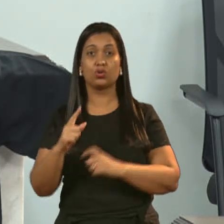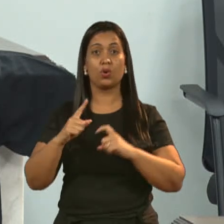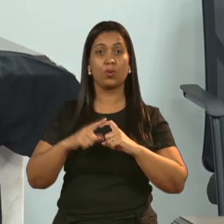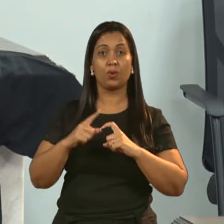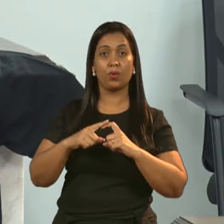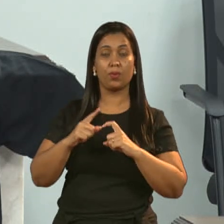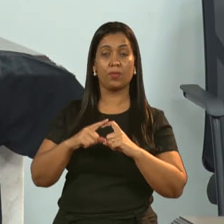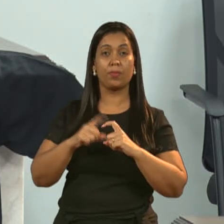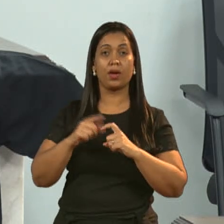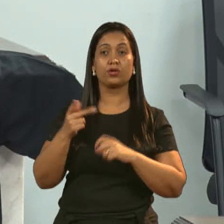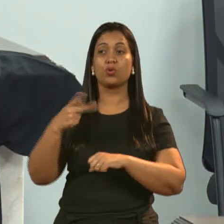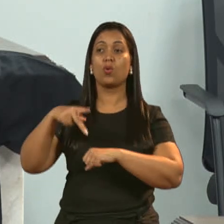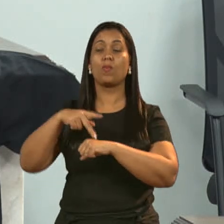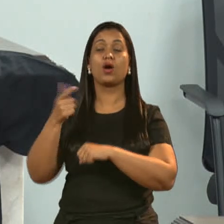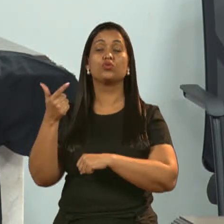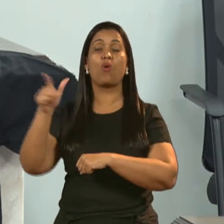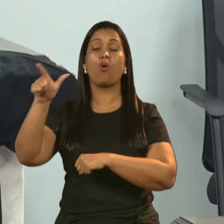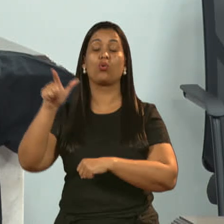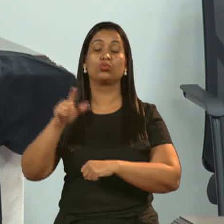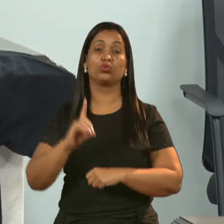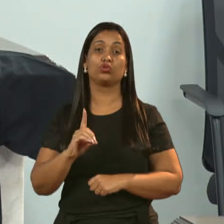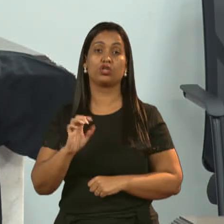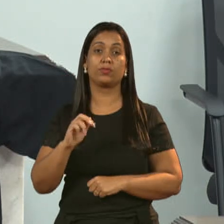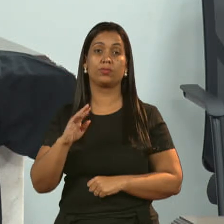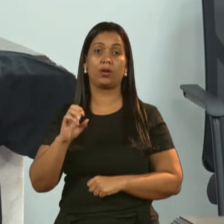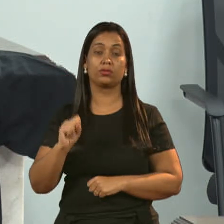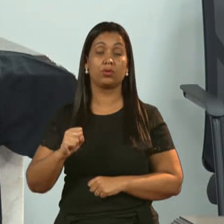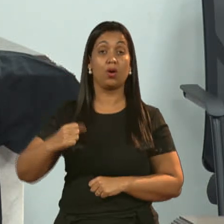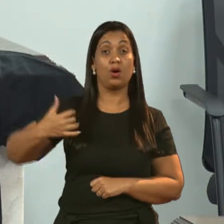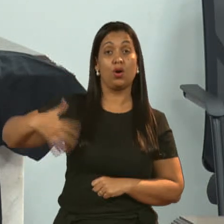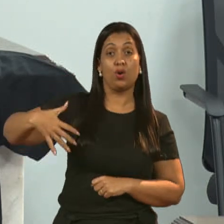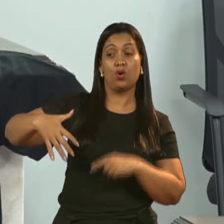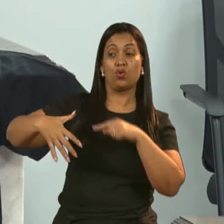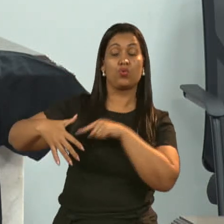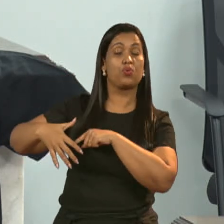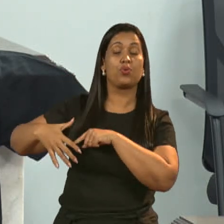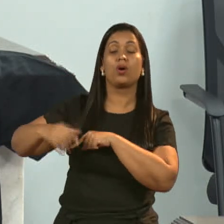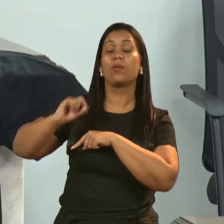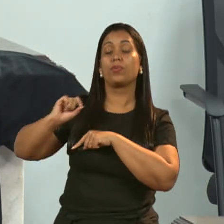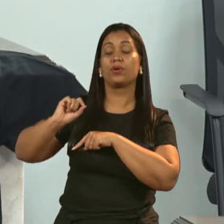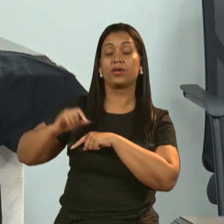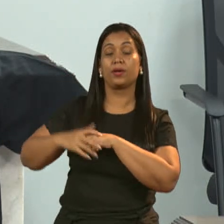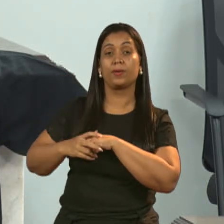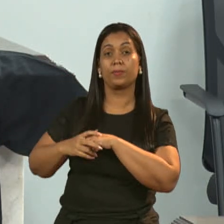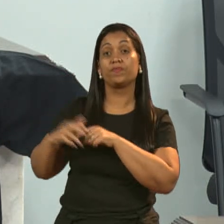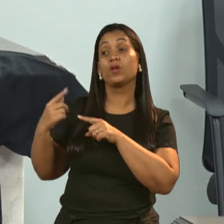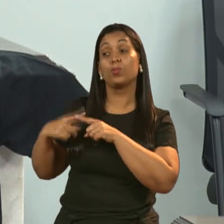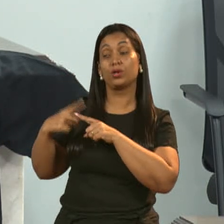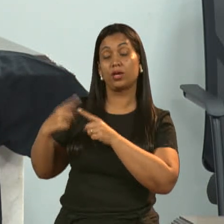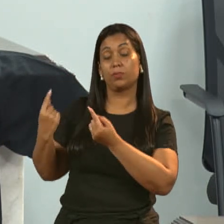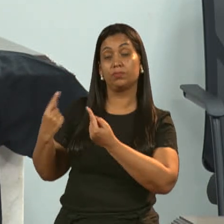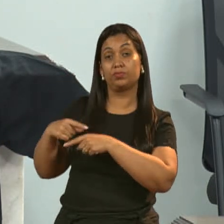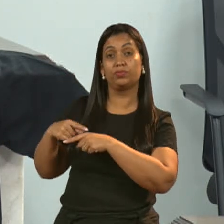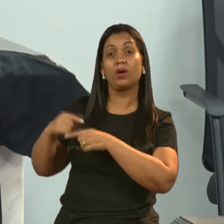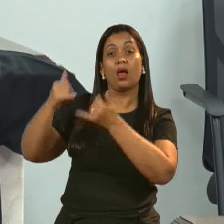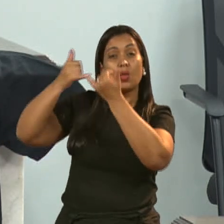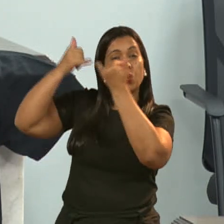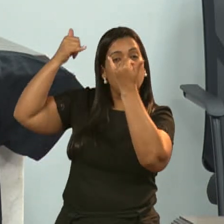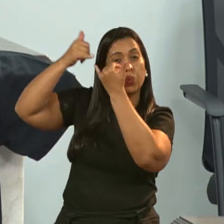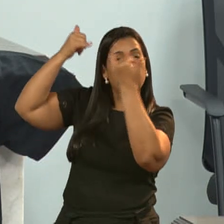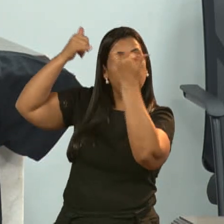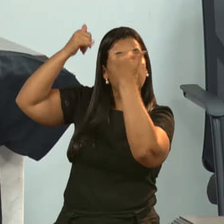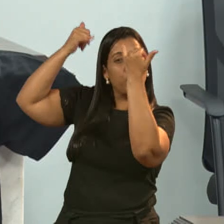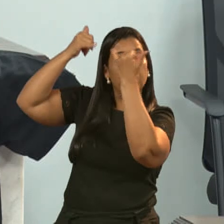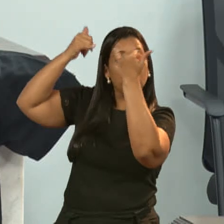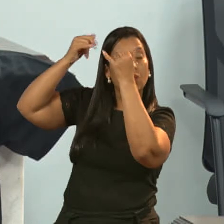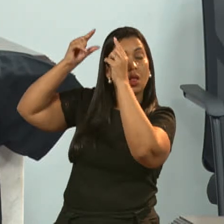inglês James Parkinson. Essa condição é marcada pela disfunção ou degeneração dos neurônios que produzem